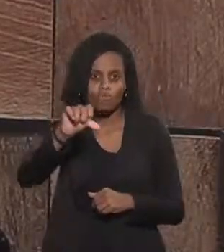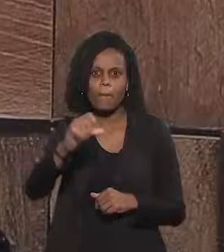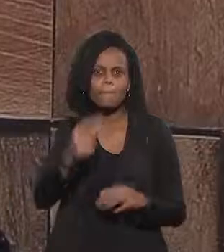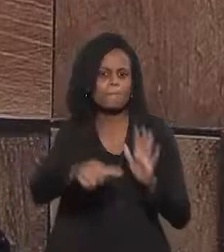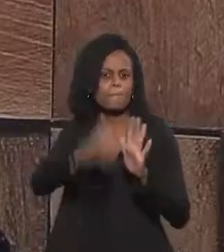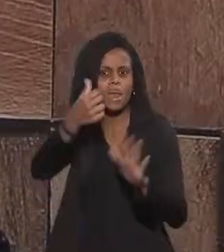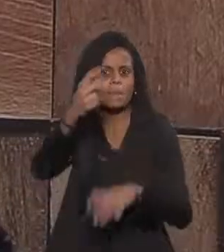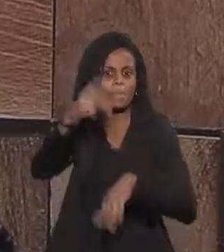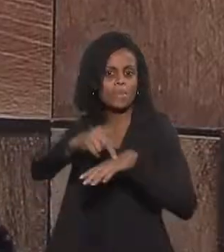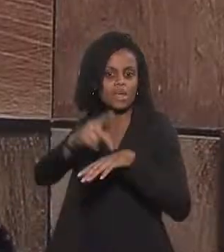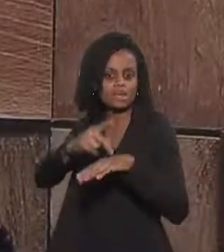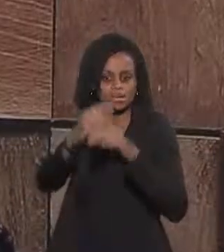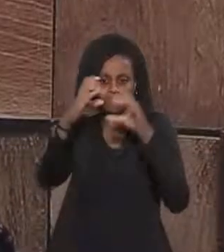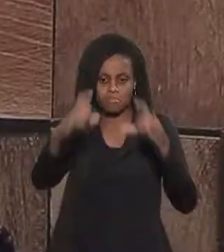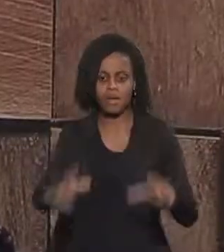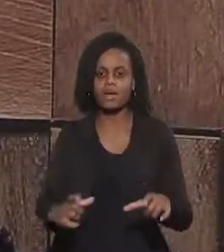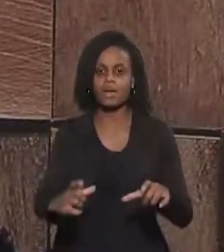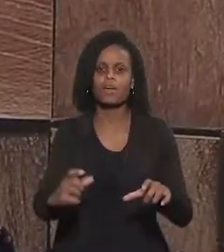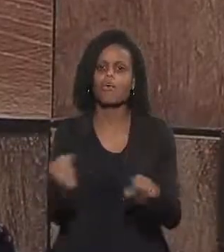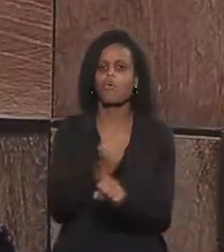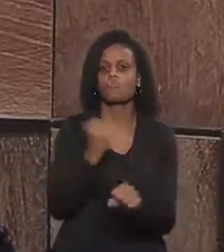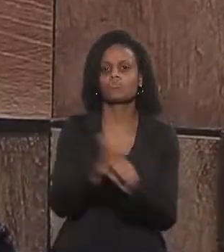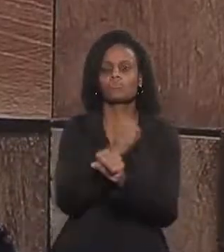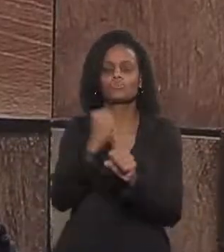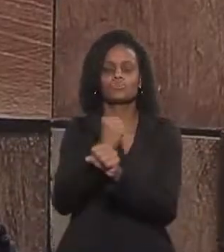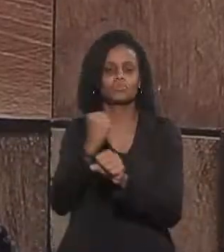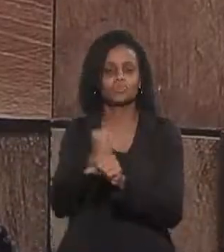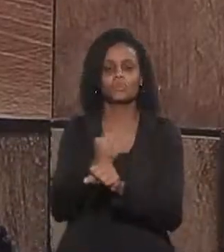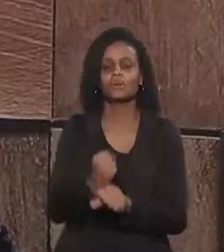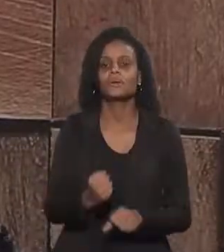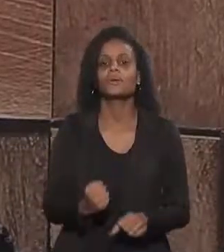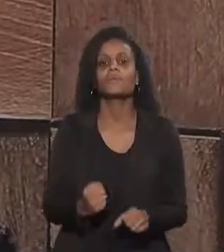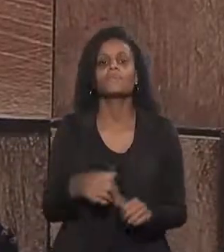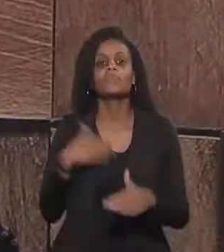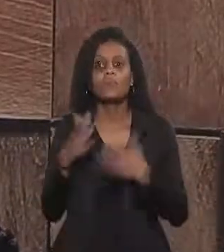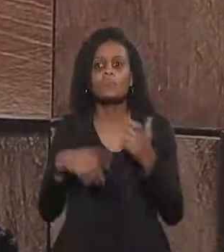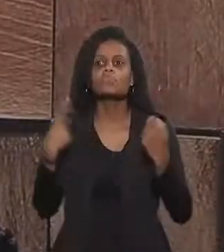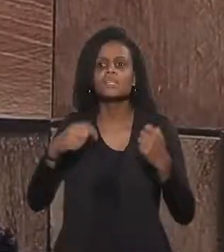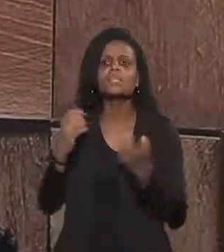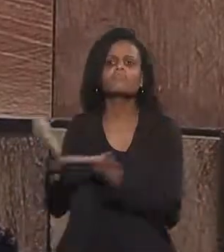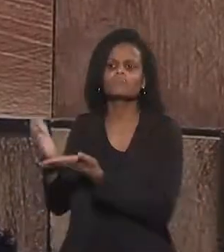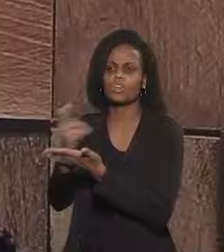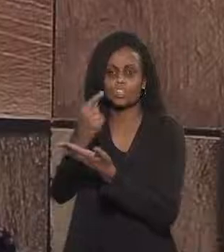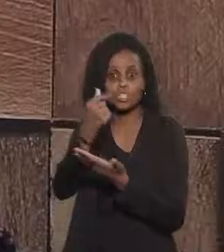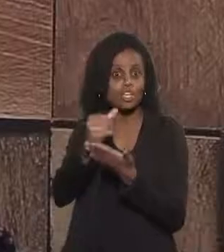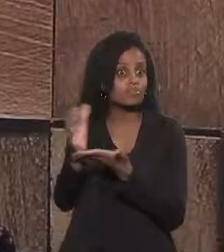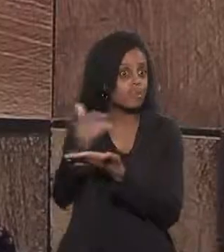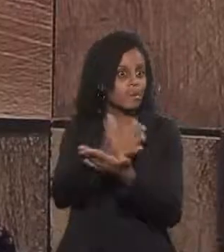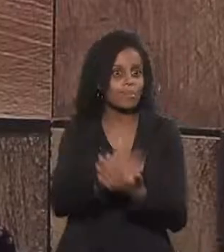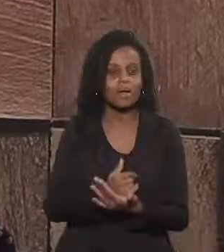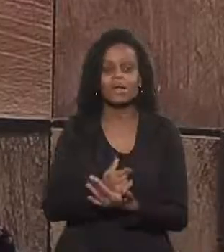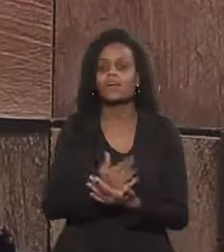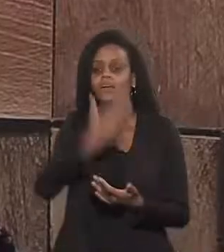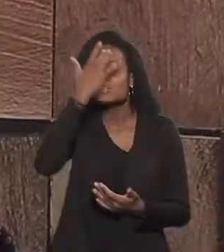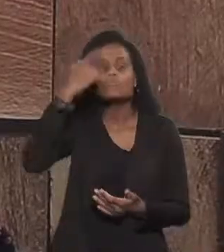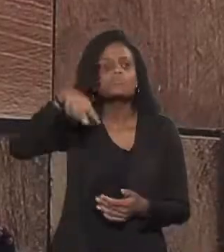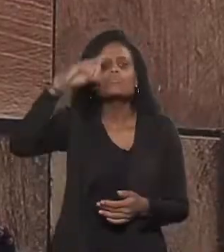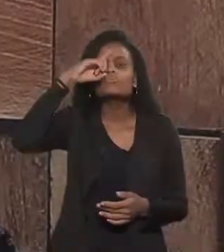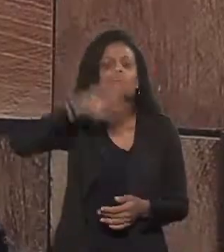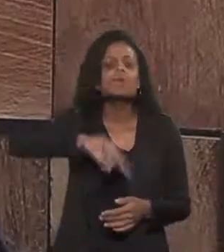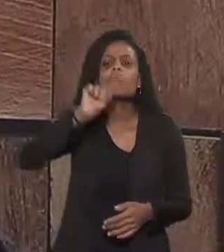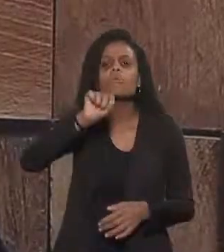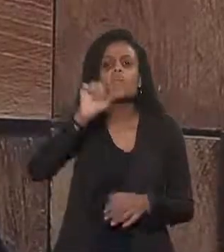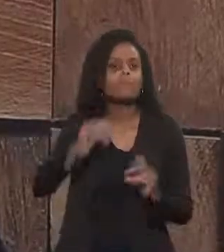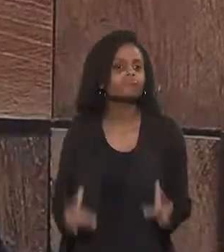2009, lançou a Pedra Fundamental. E aí foi também ter arranjar dinheiro que nem uma doida, porque ninguém imagina o que é.